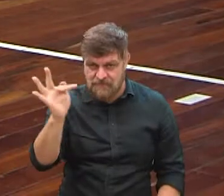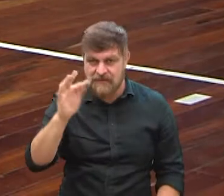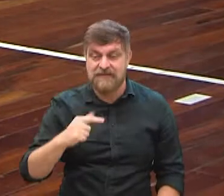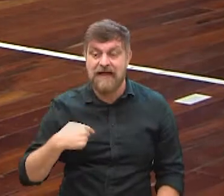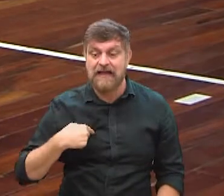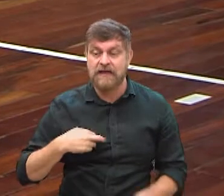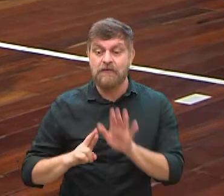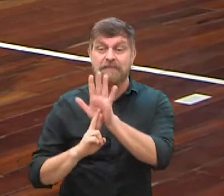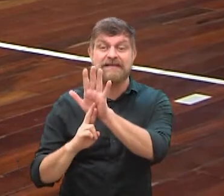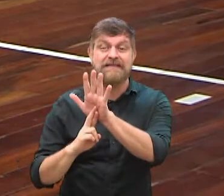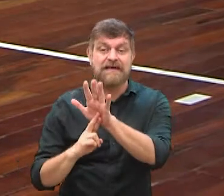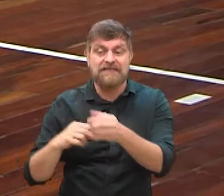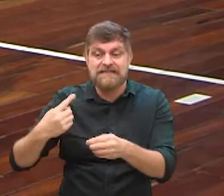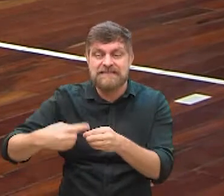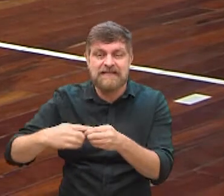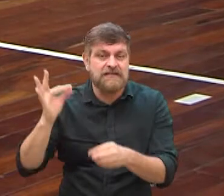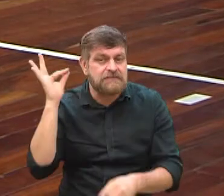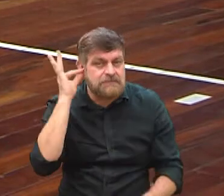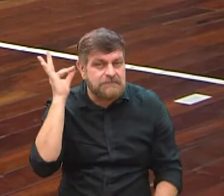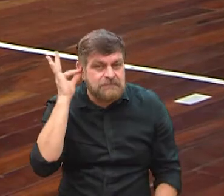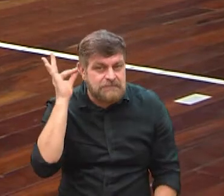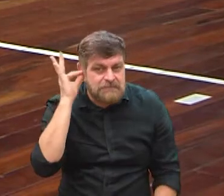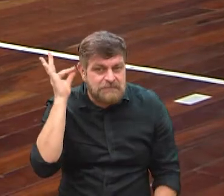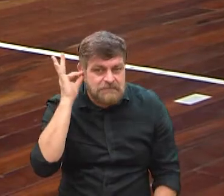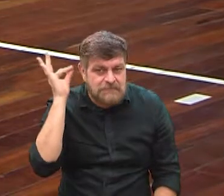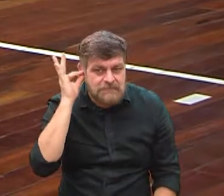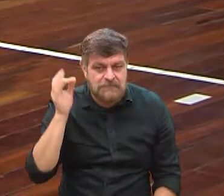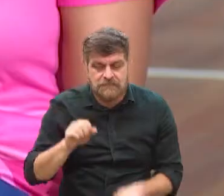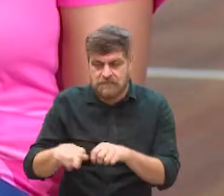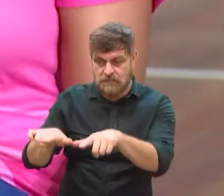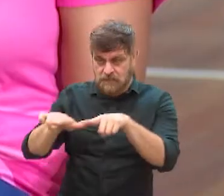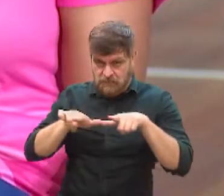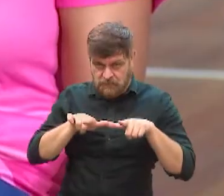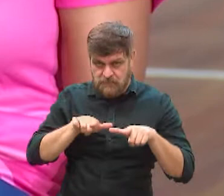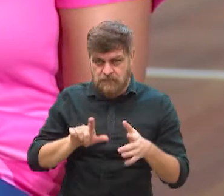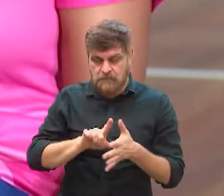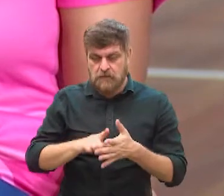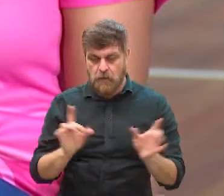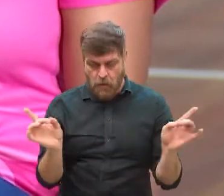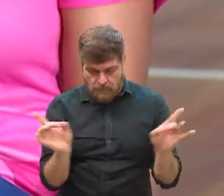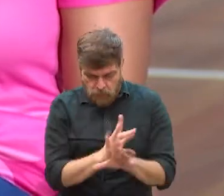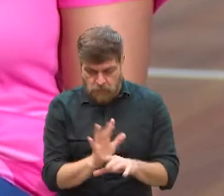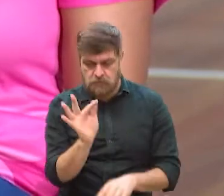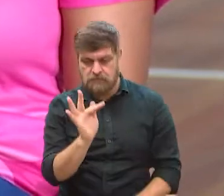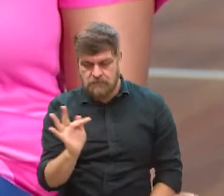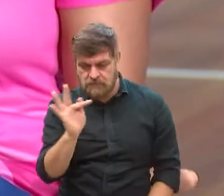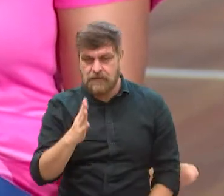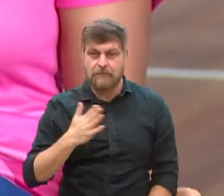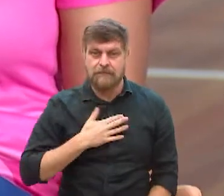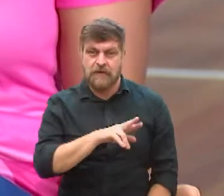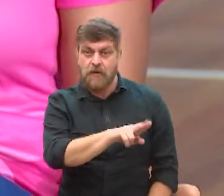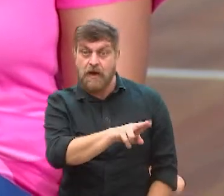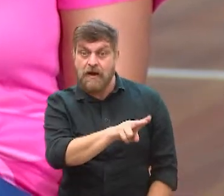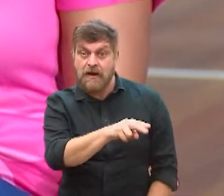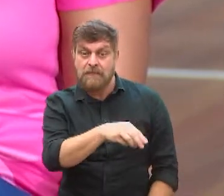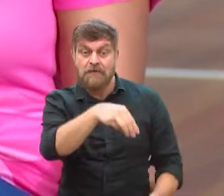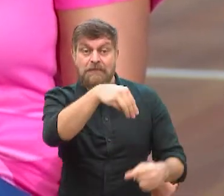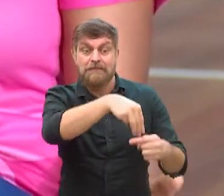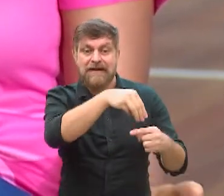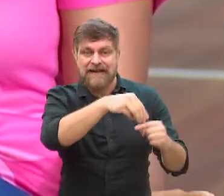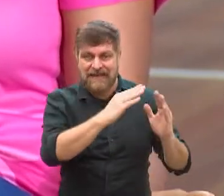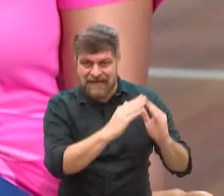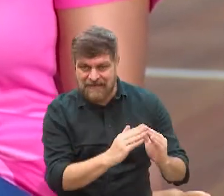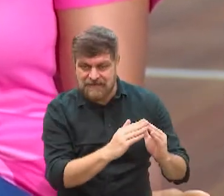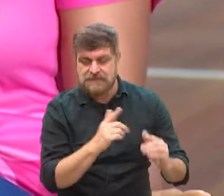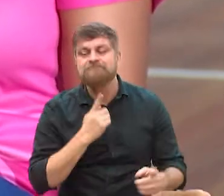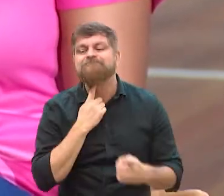Ponta Grossa. Aí me formei, terminei a faculdade, na época meus irmãos moravam em Maringá e eu tinha muita